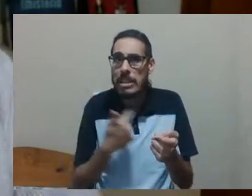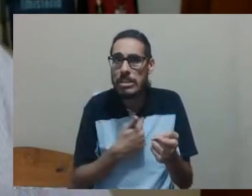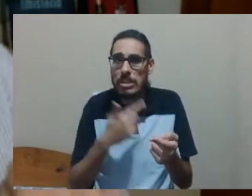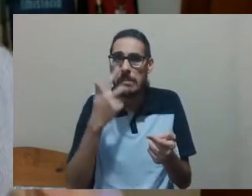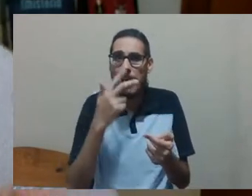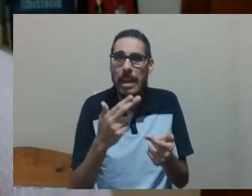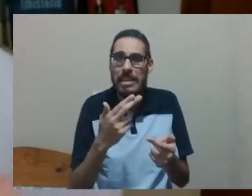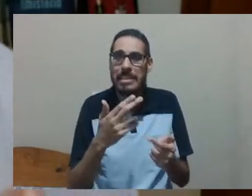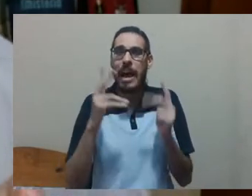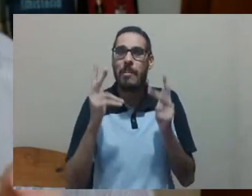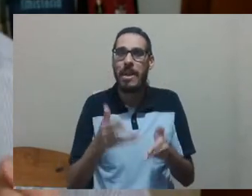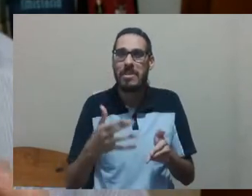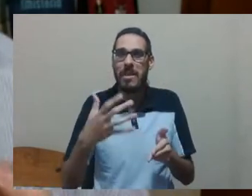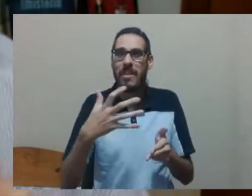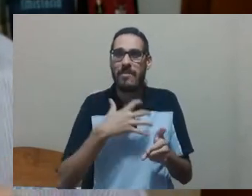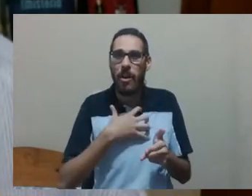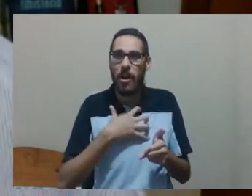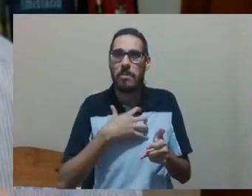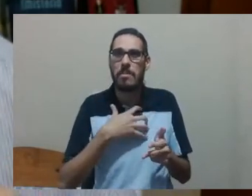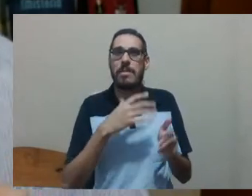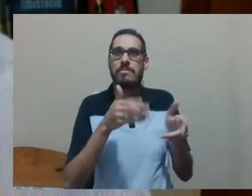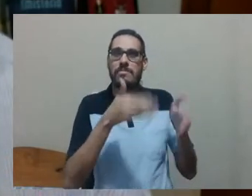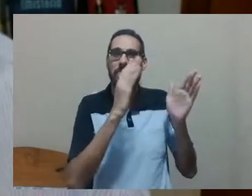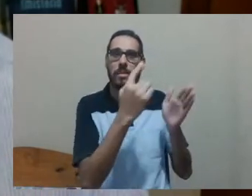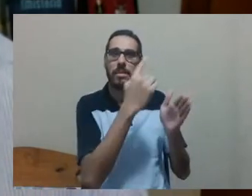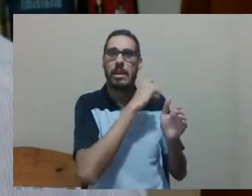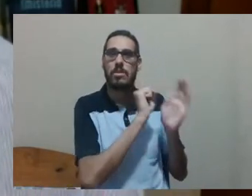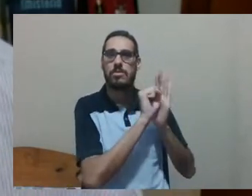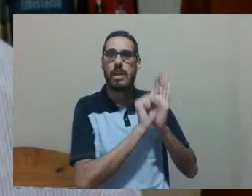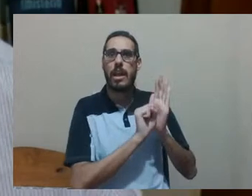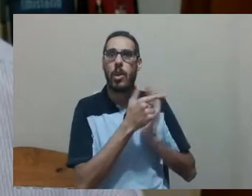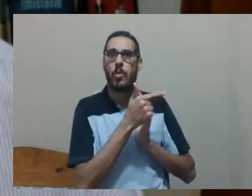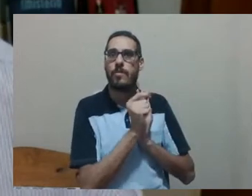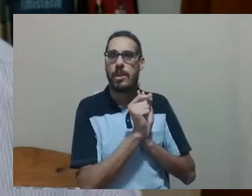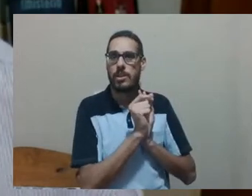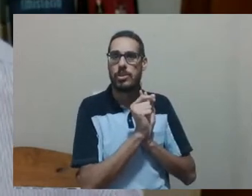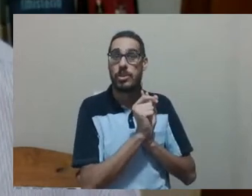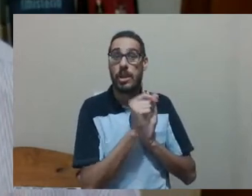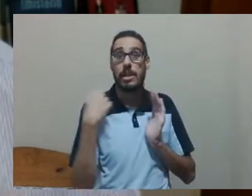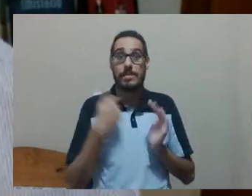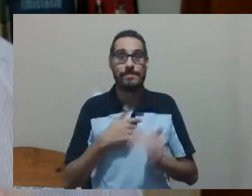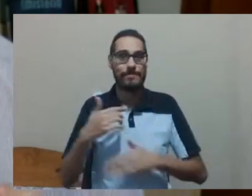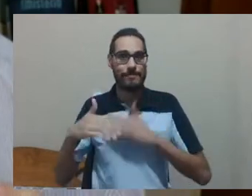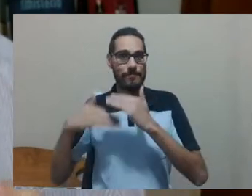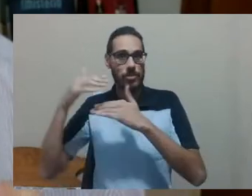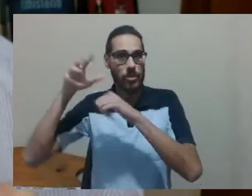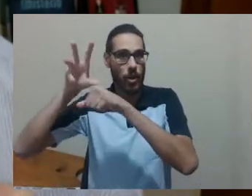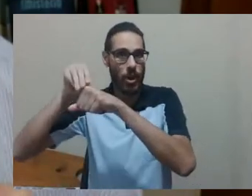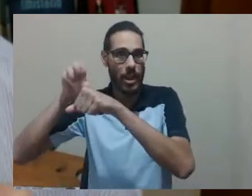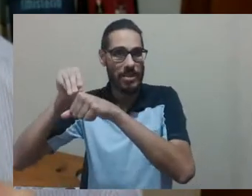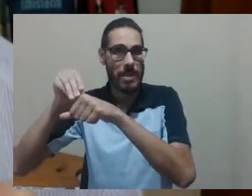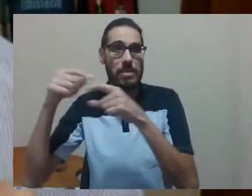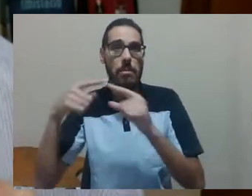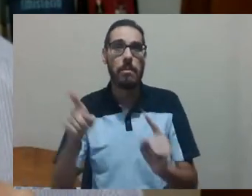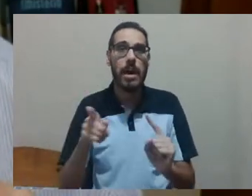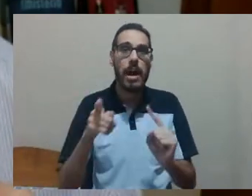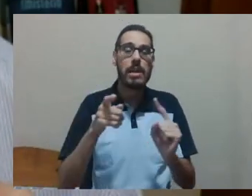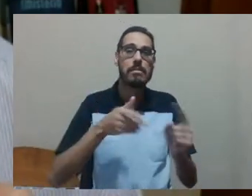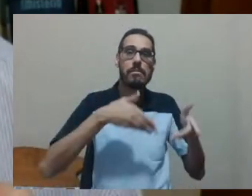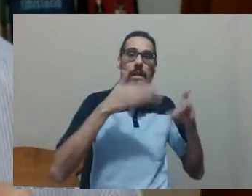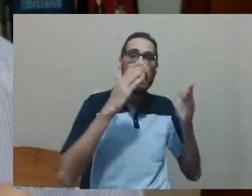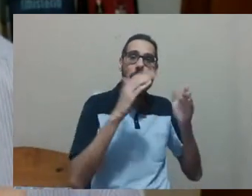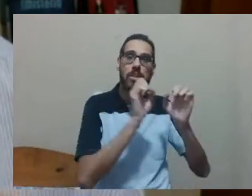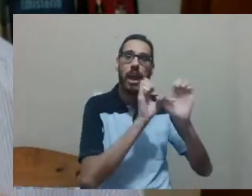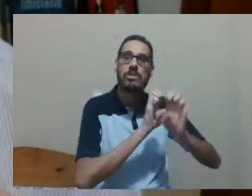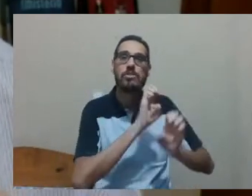física do século XX. Nós já avançamos tanto no conhecimento, mas ainda estamos na estrutura do século XX. A gente